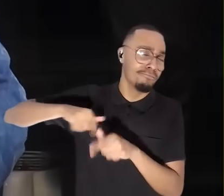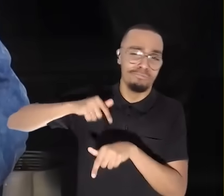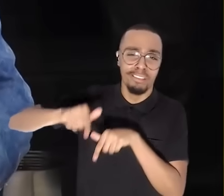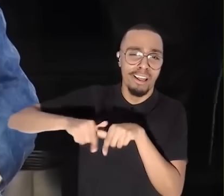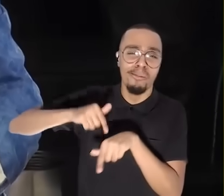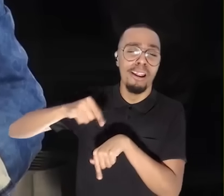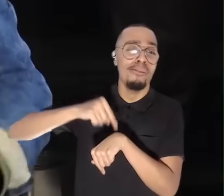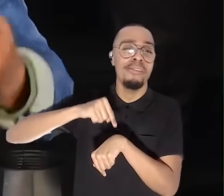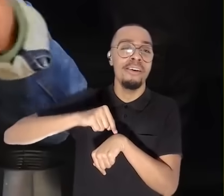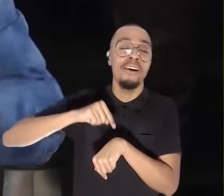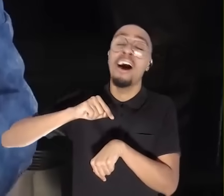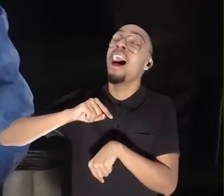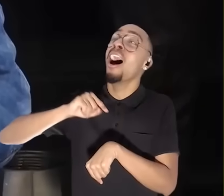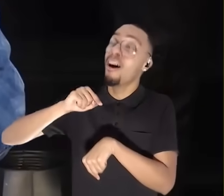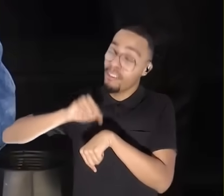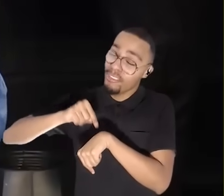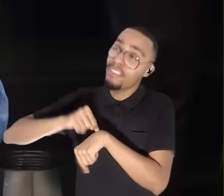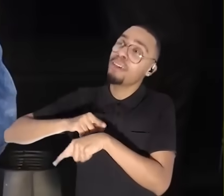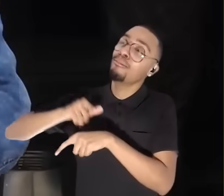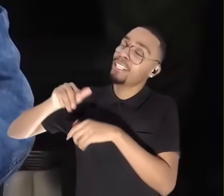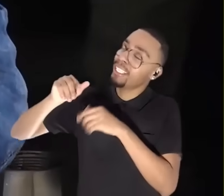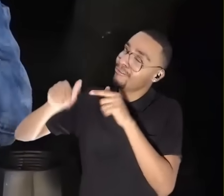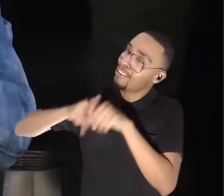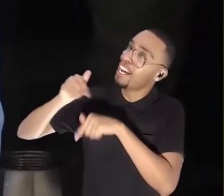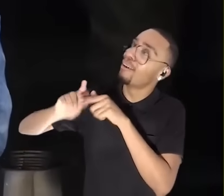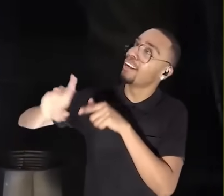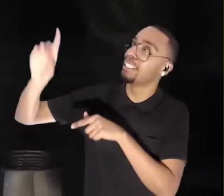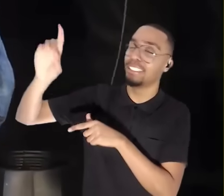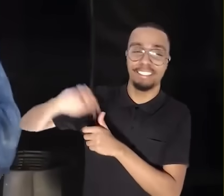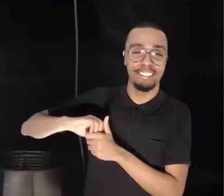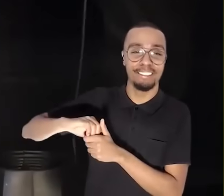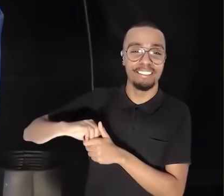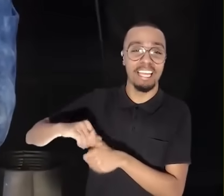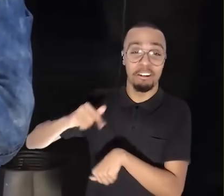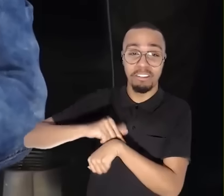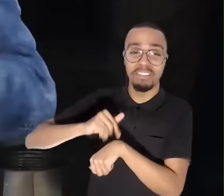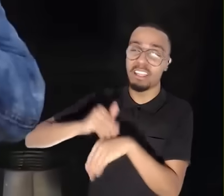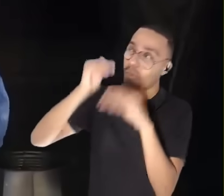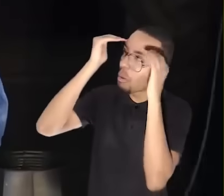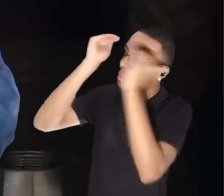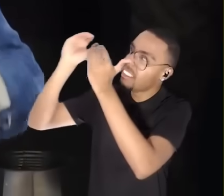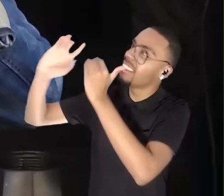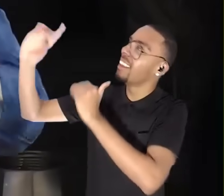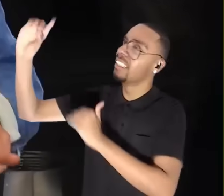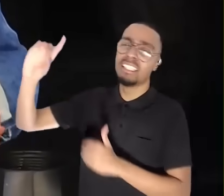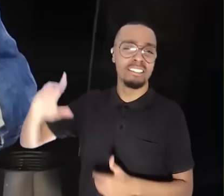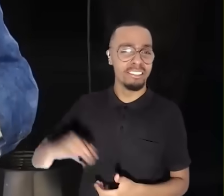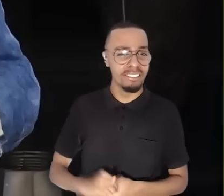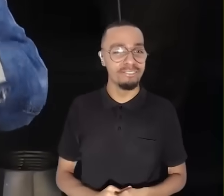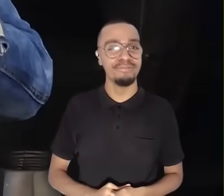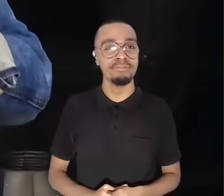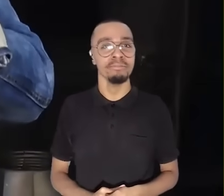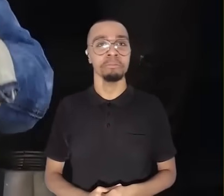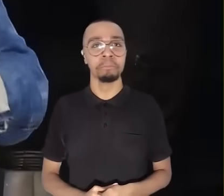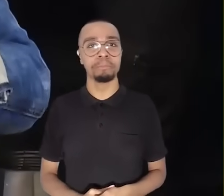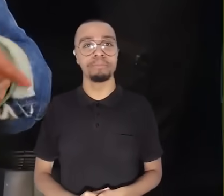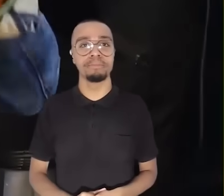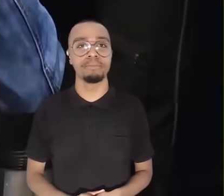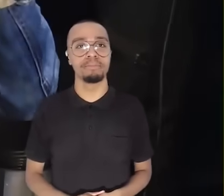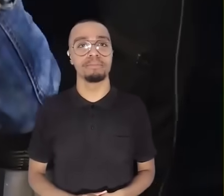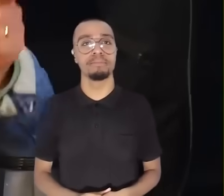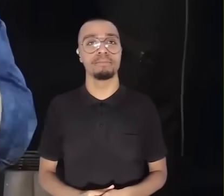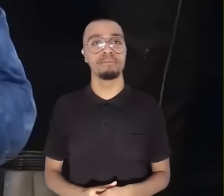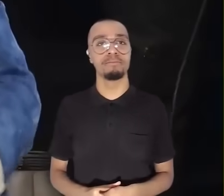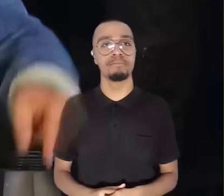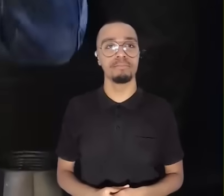que trabalha para Ele. O tempo trabalha para Ele. Se Ele quiser, Ele para a terra, Ele para o sol. Ele é tudo, Ele é todos. Ele não é só o Deus que